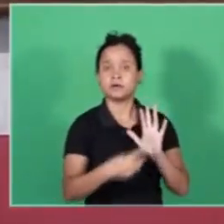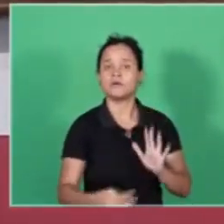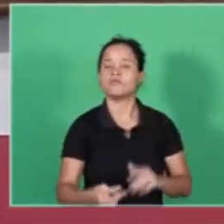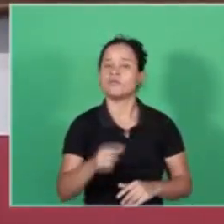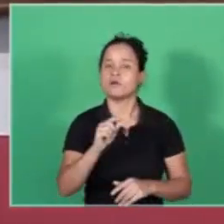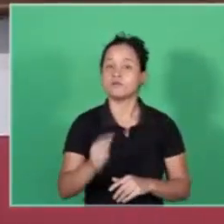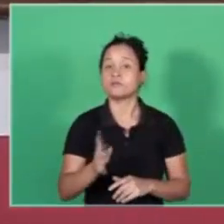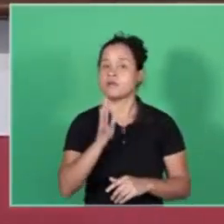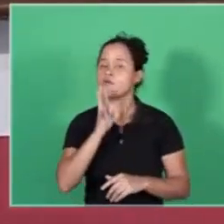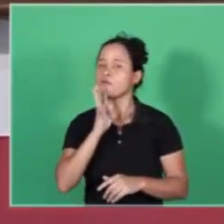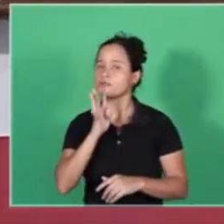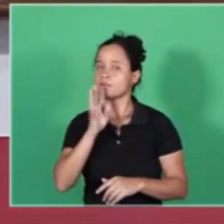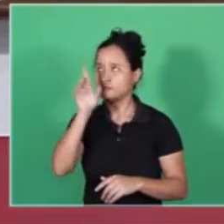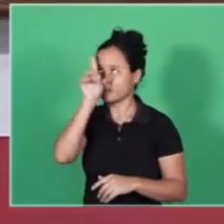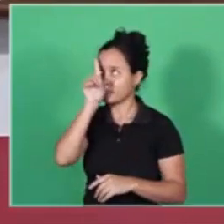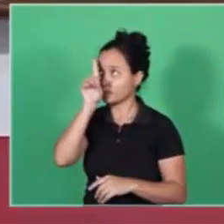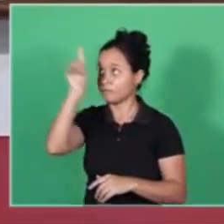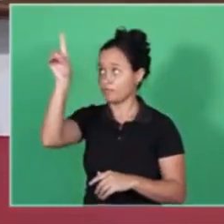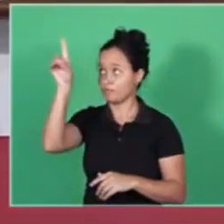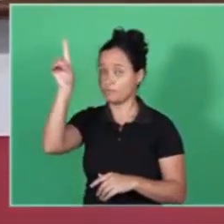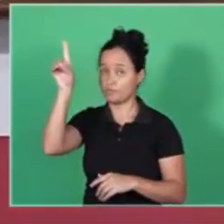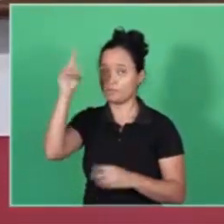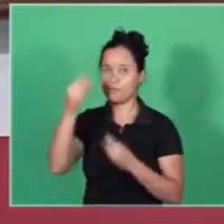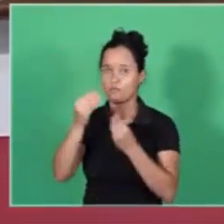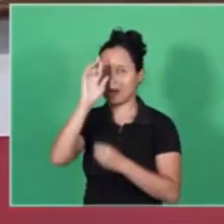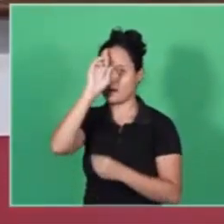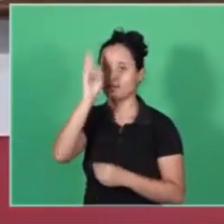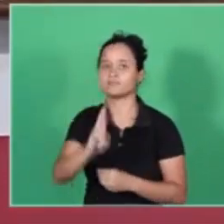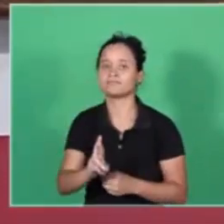razão. Era teologia natural.